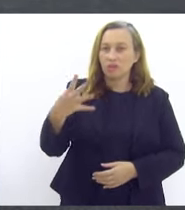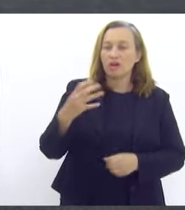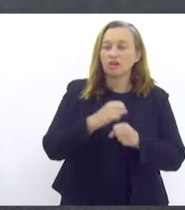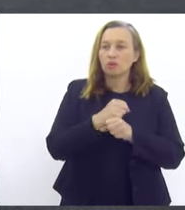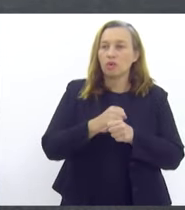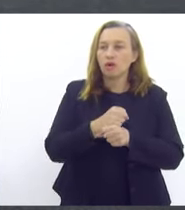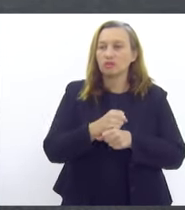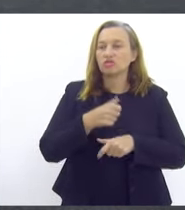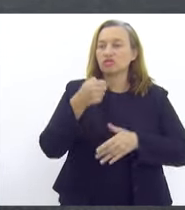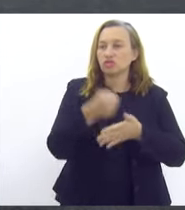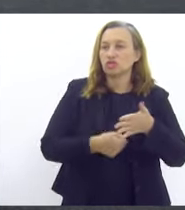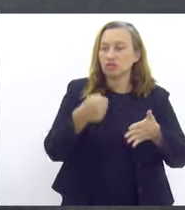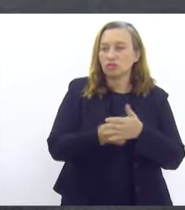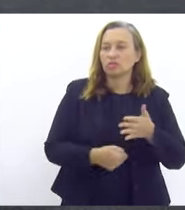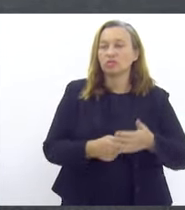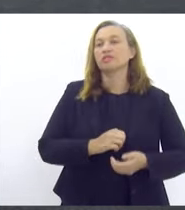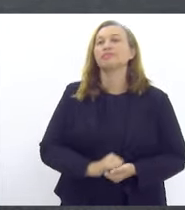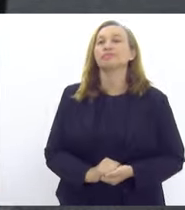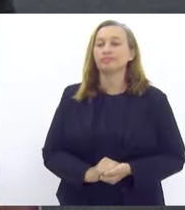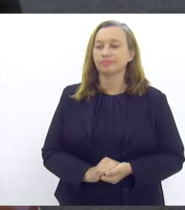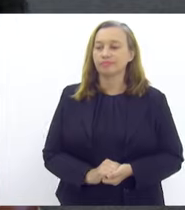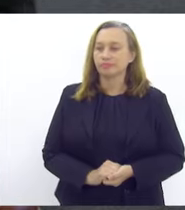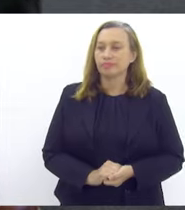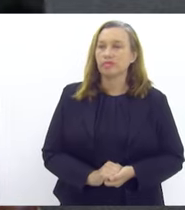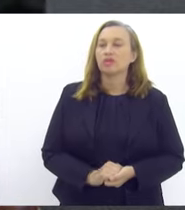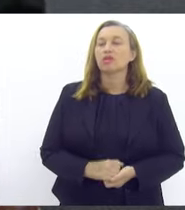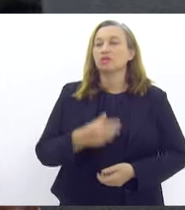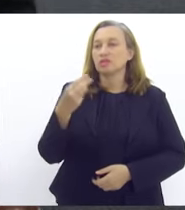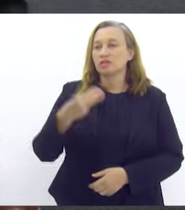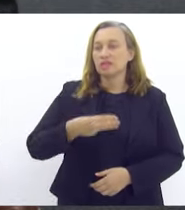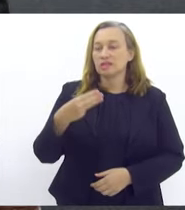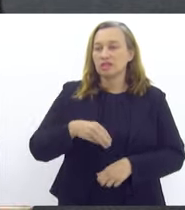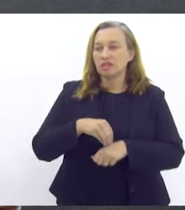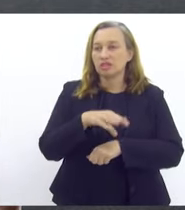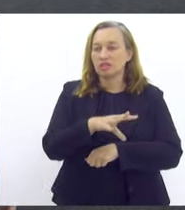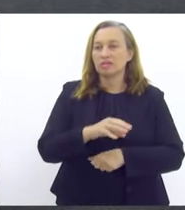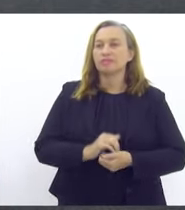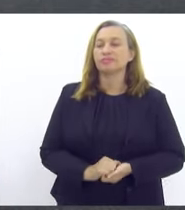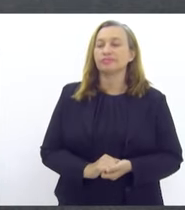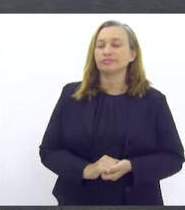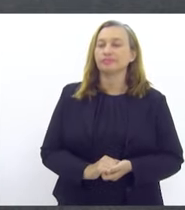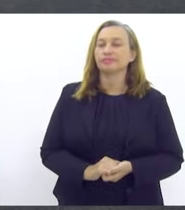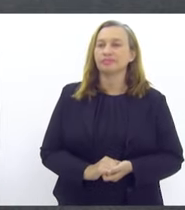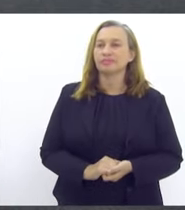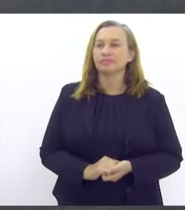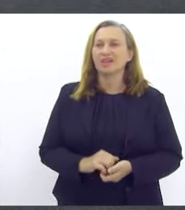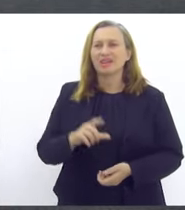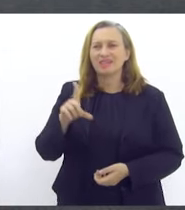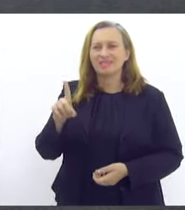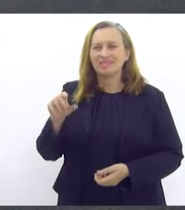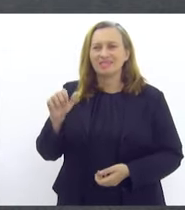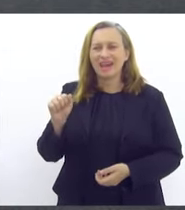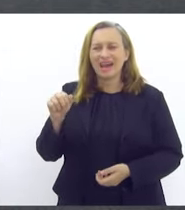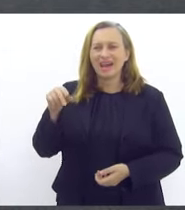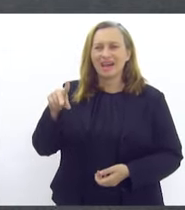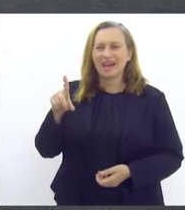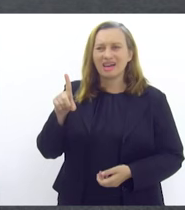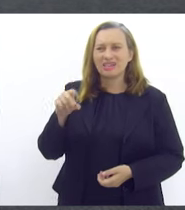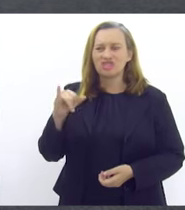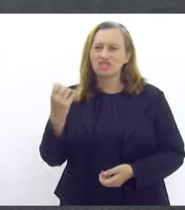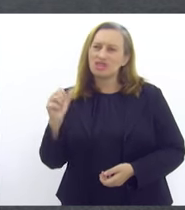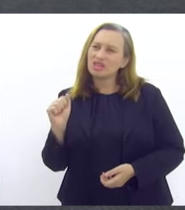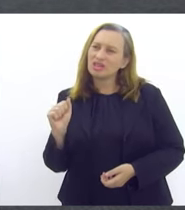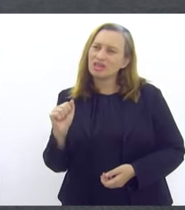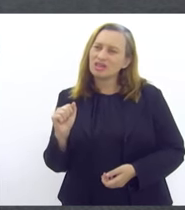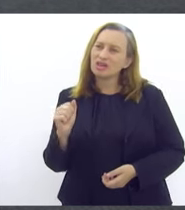com muita presença. E o nosso terceiro indicação é o da Dinha, né, que é a da